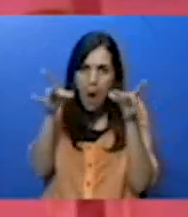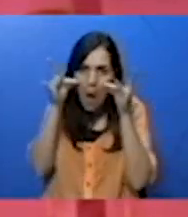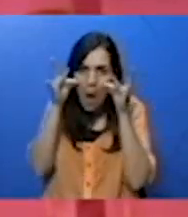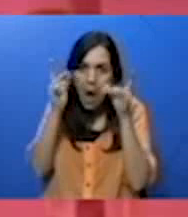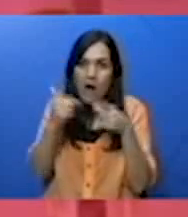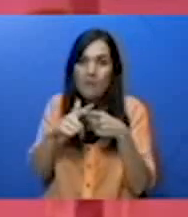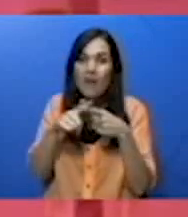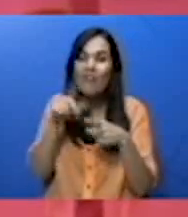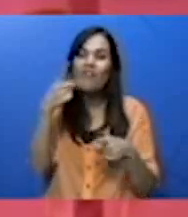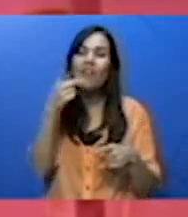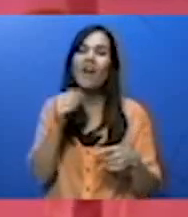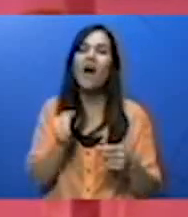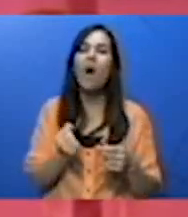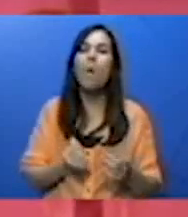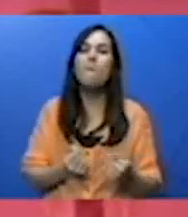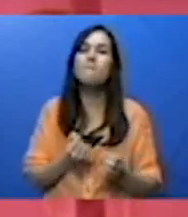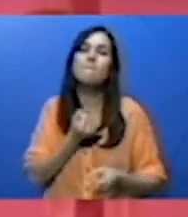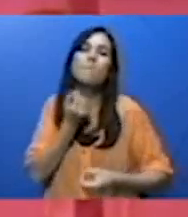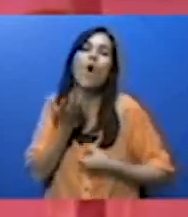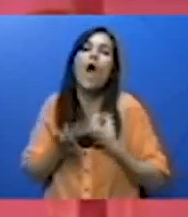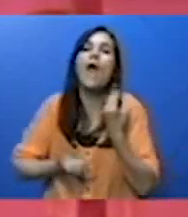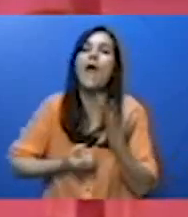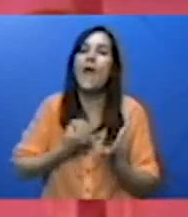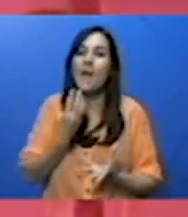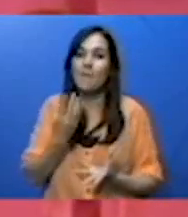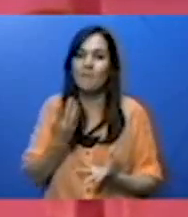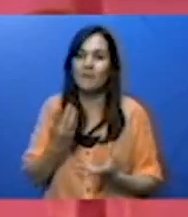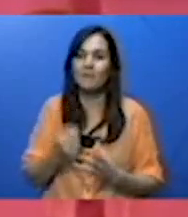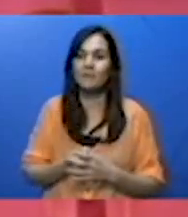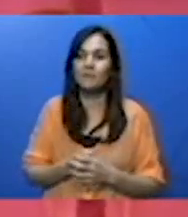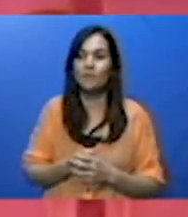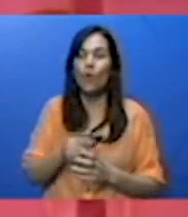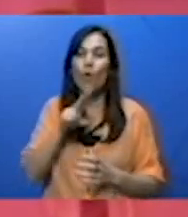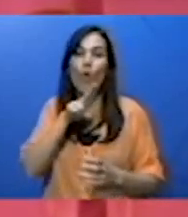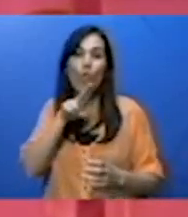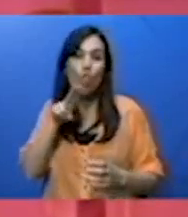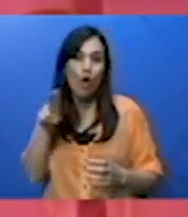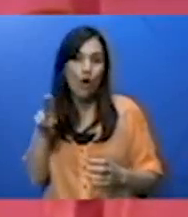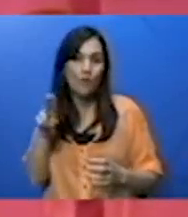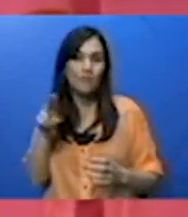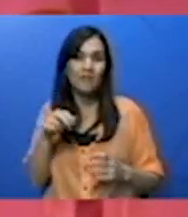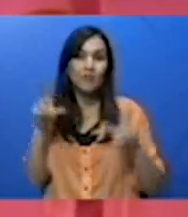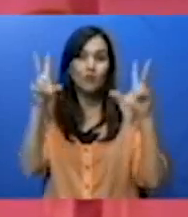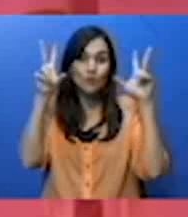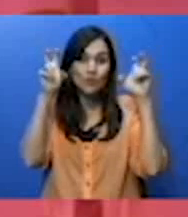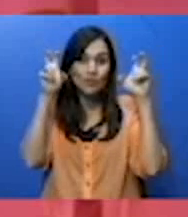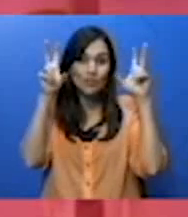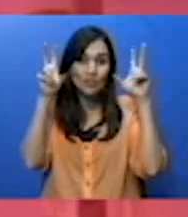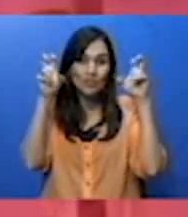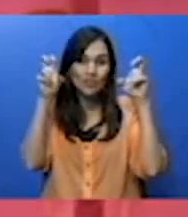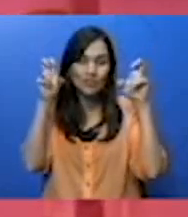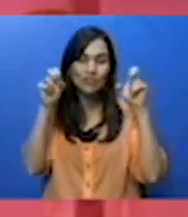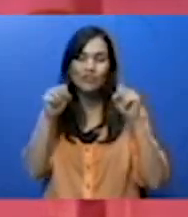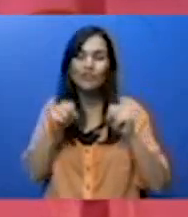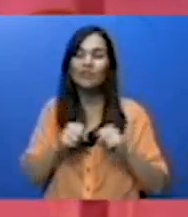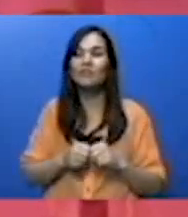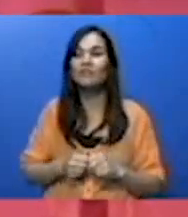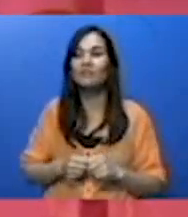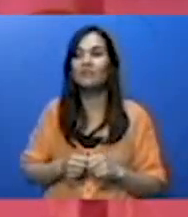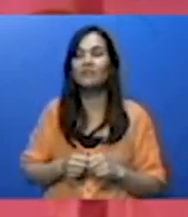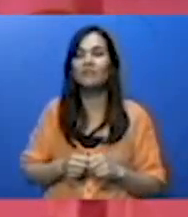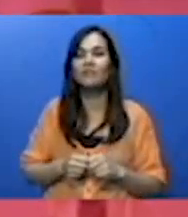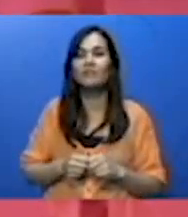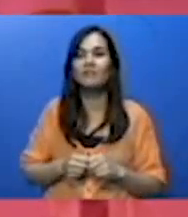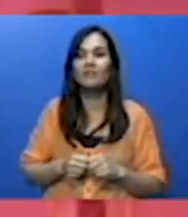falar o meu poema. Foi muito gostoso de fazer, viu? O nome dele, então, é título, né, professora? É o O título. título do